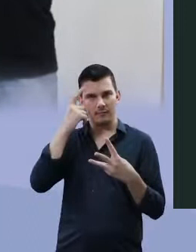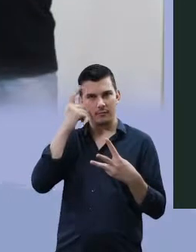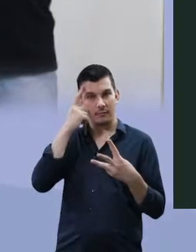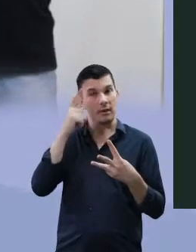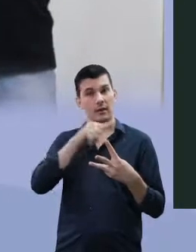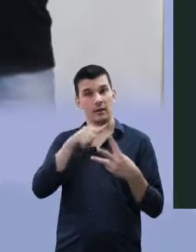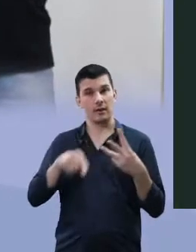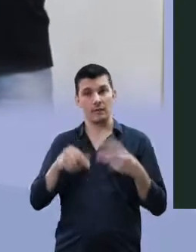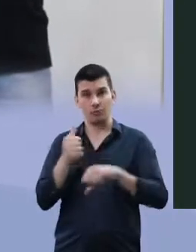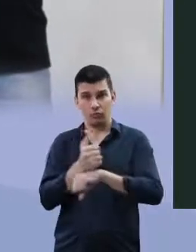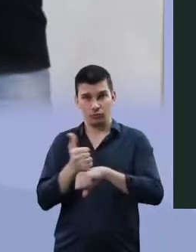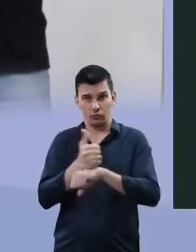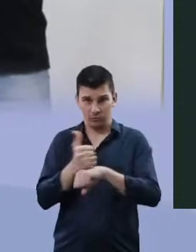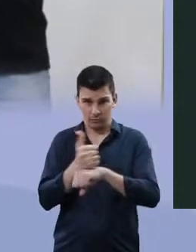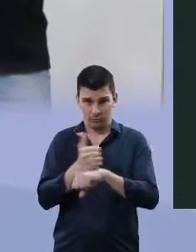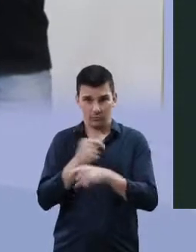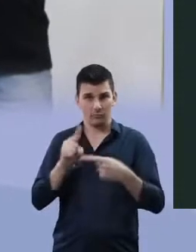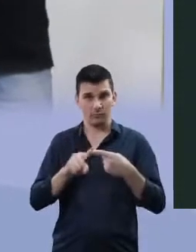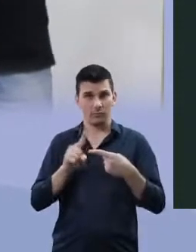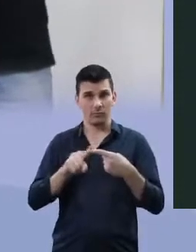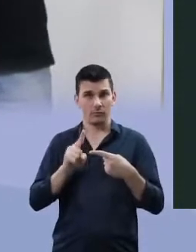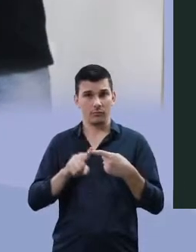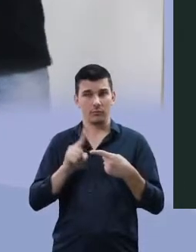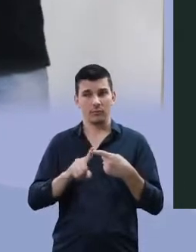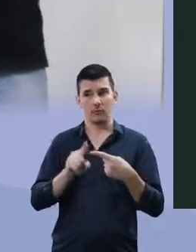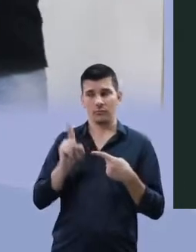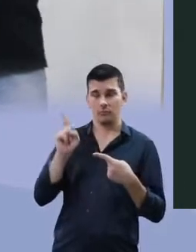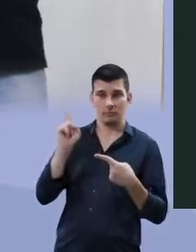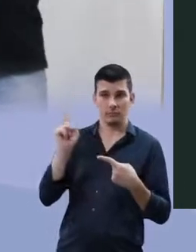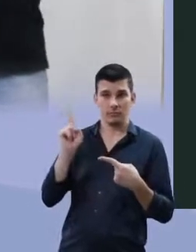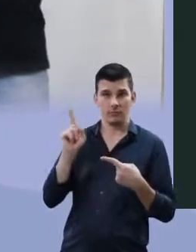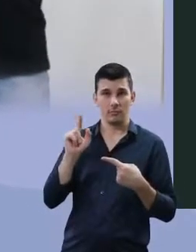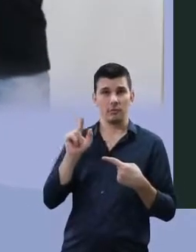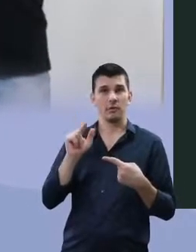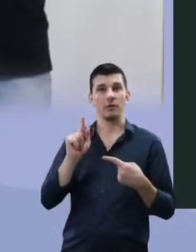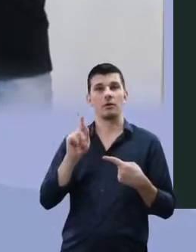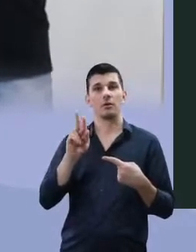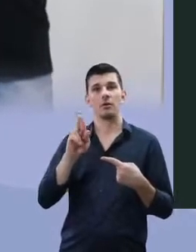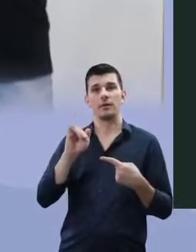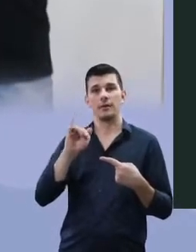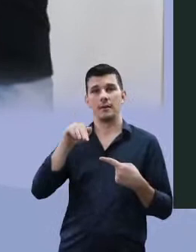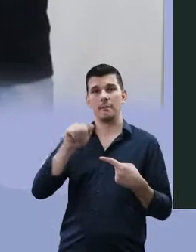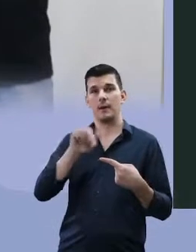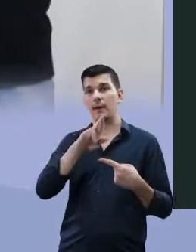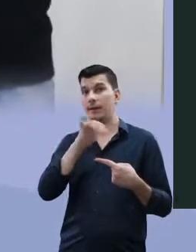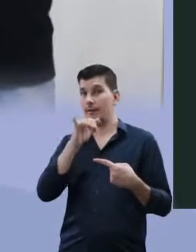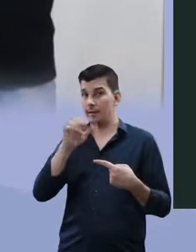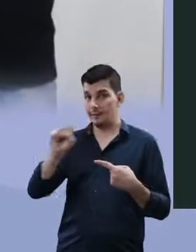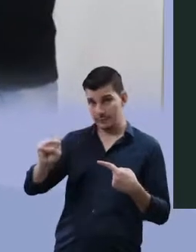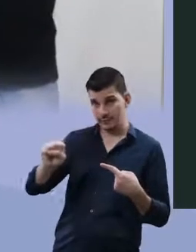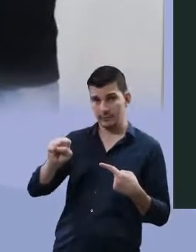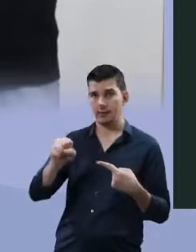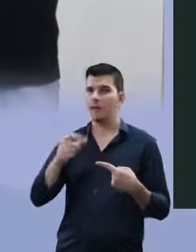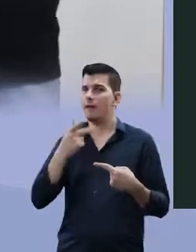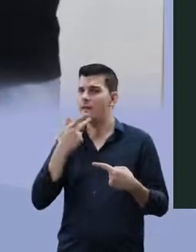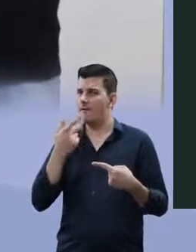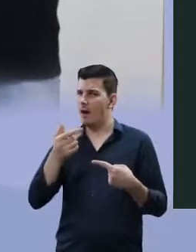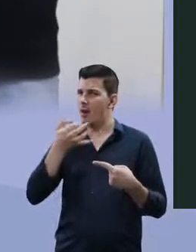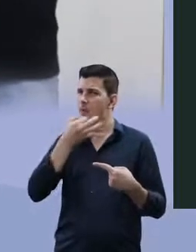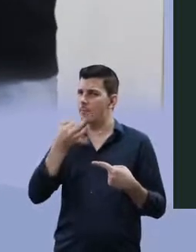primeiro, Antônio Sérgio Guimarães, que vai fazer uma crítica bem atualizada sobre o mito da democracia